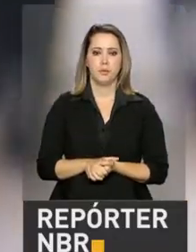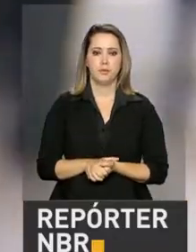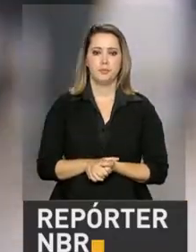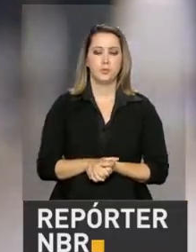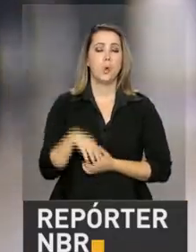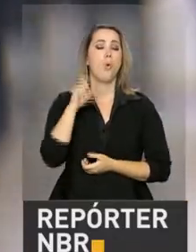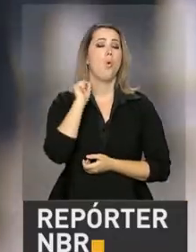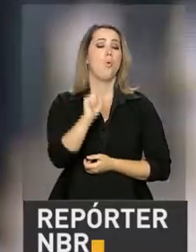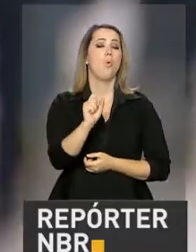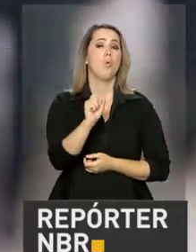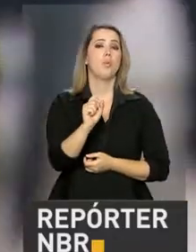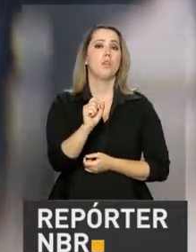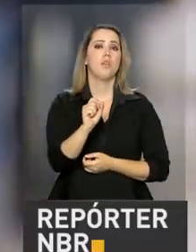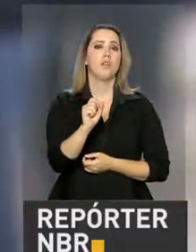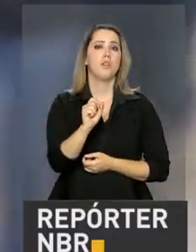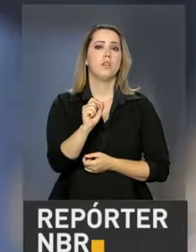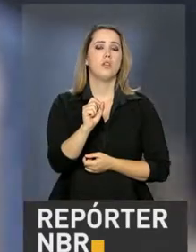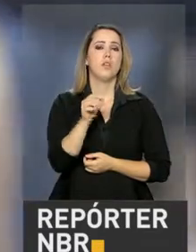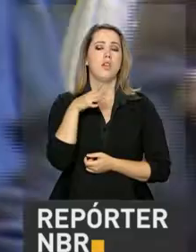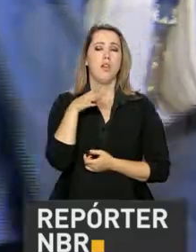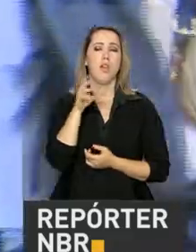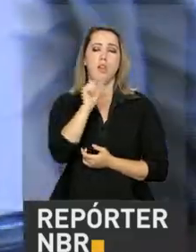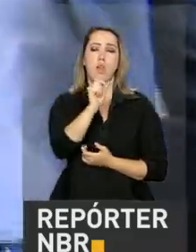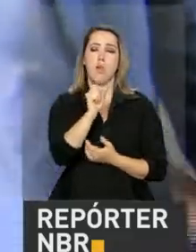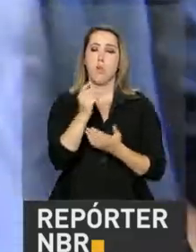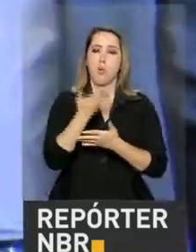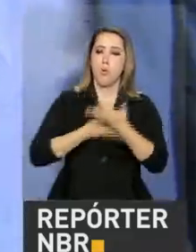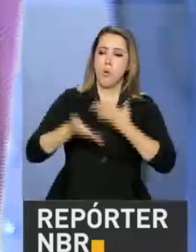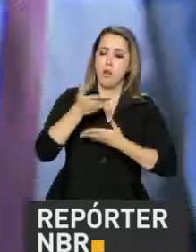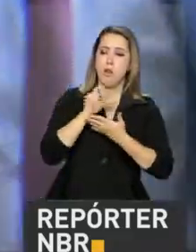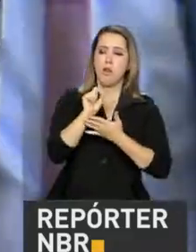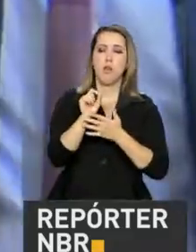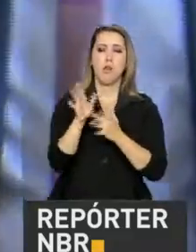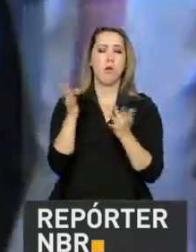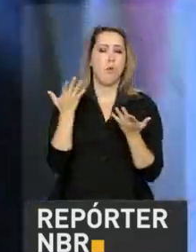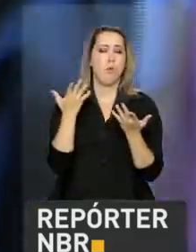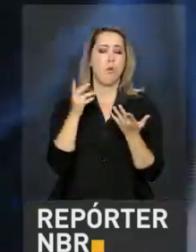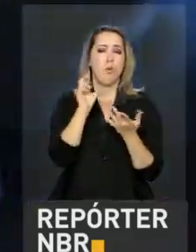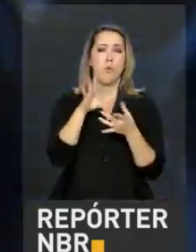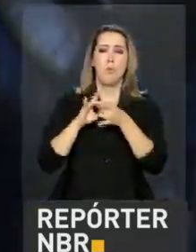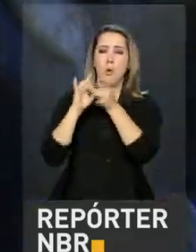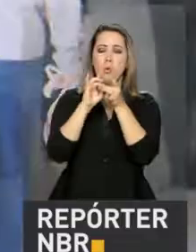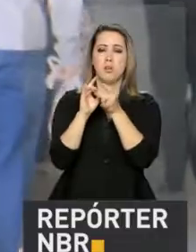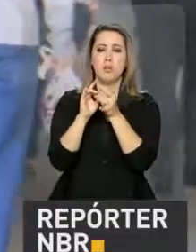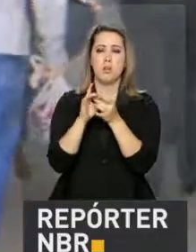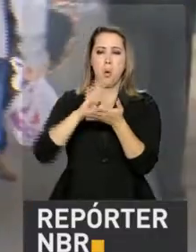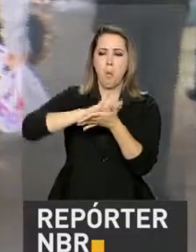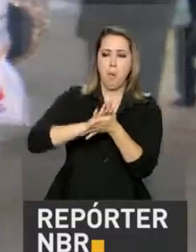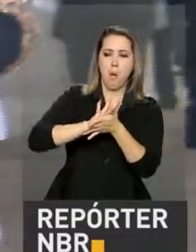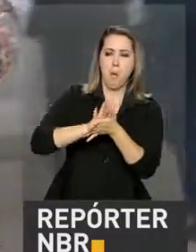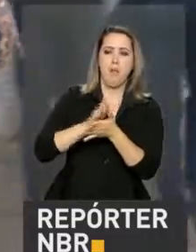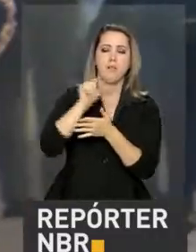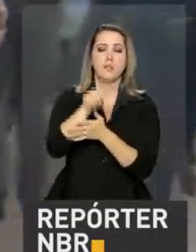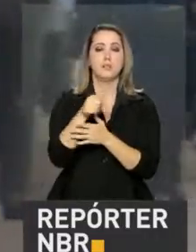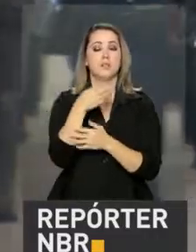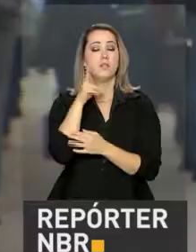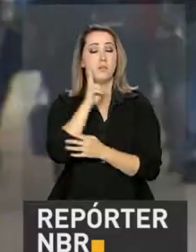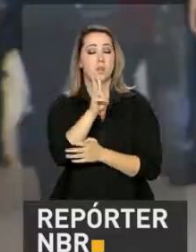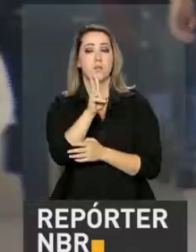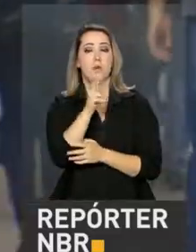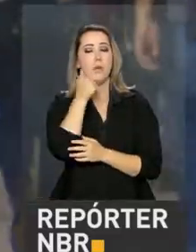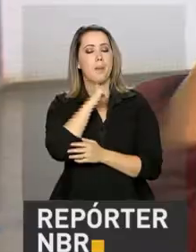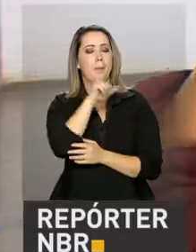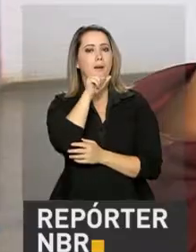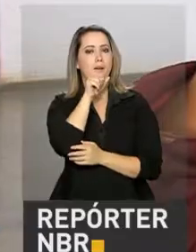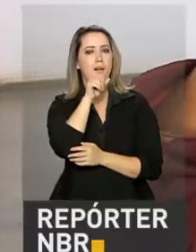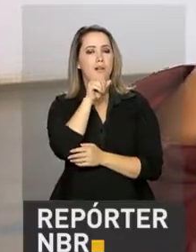O que é um relacionamento abusivo? Fomos às ruas de Brasília ouvir o que mães, esposas, namoradas acham o